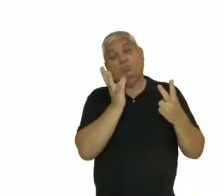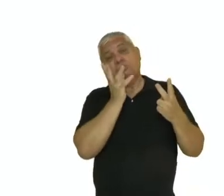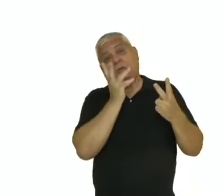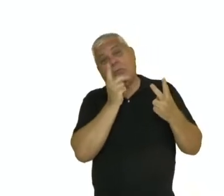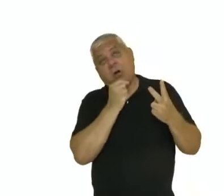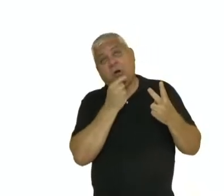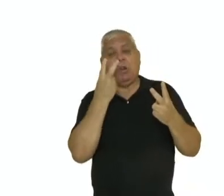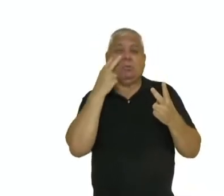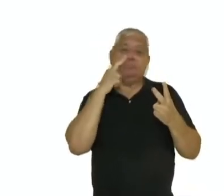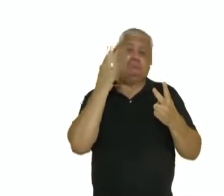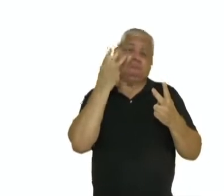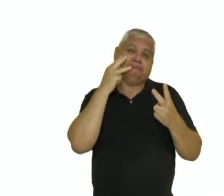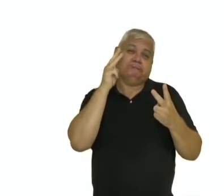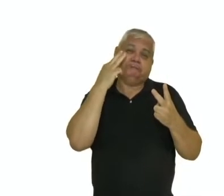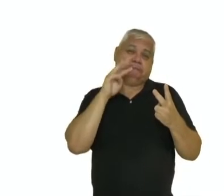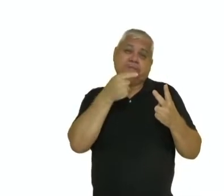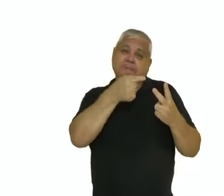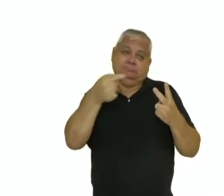serem resolvidas.